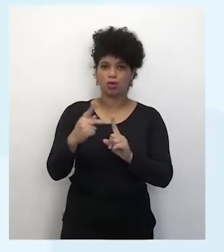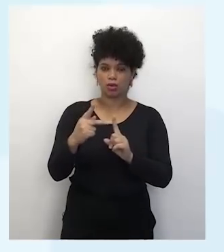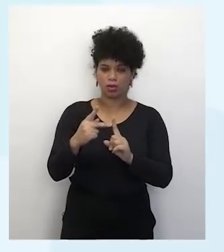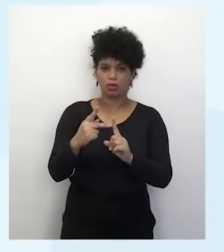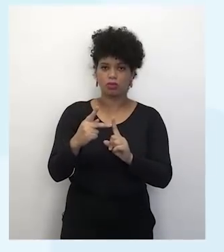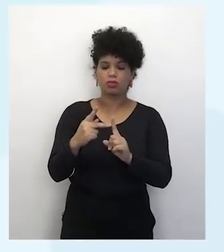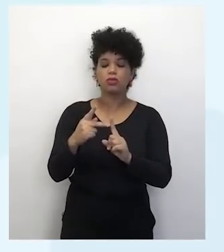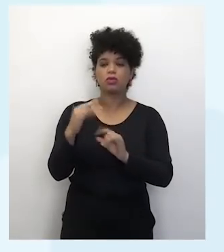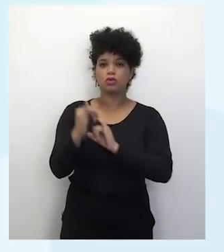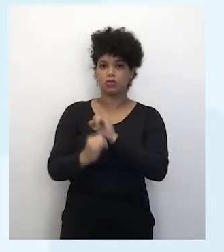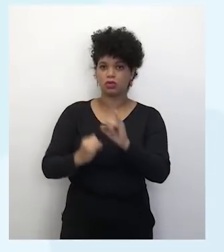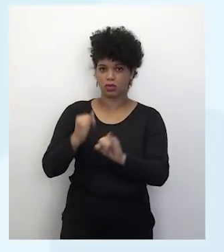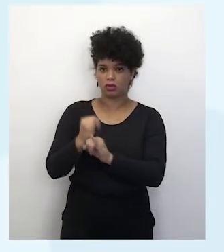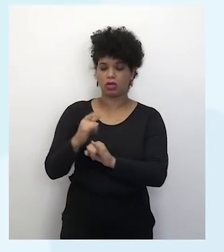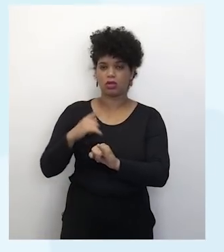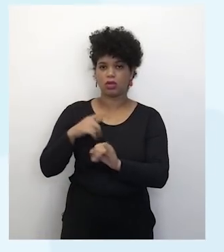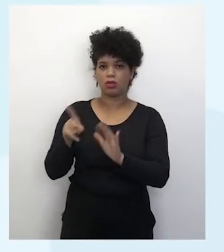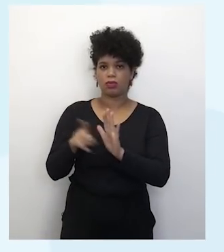site, então está lá,